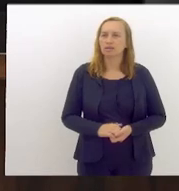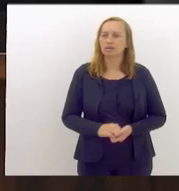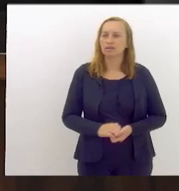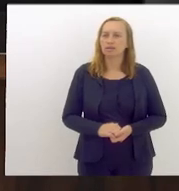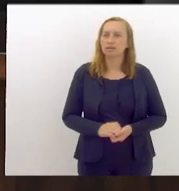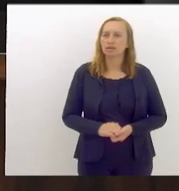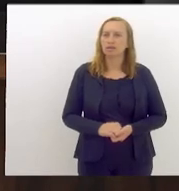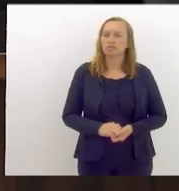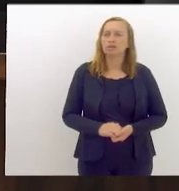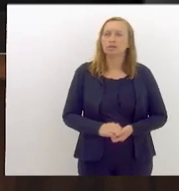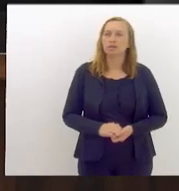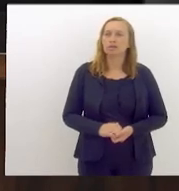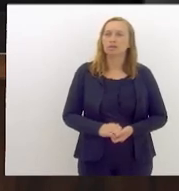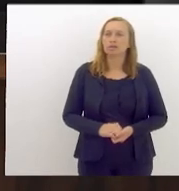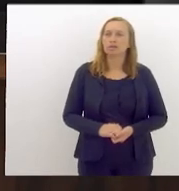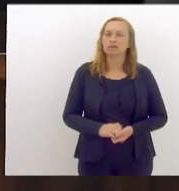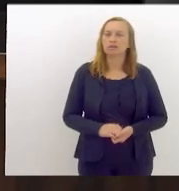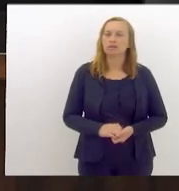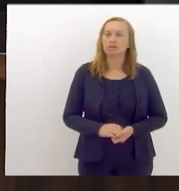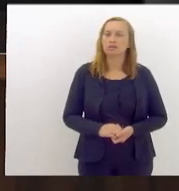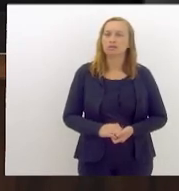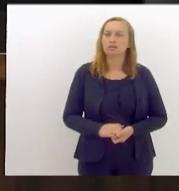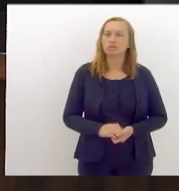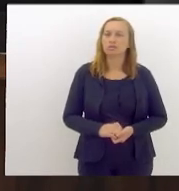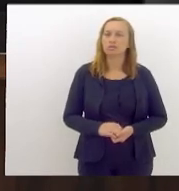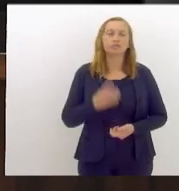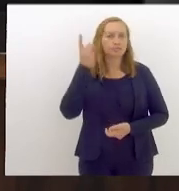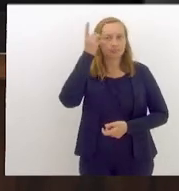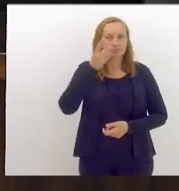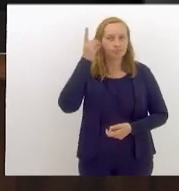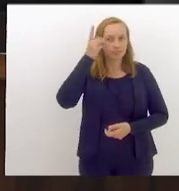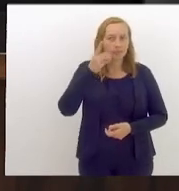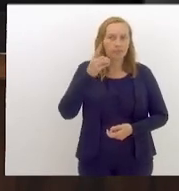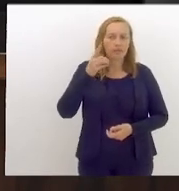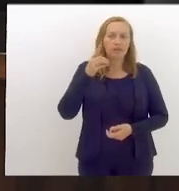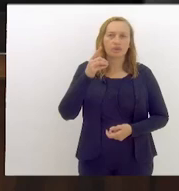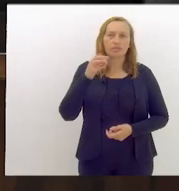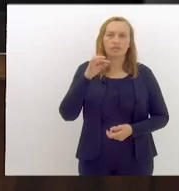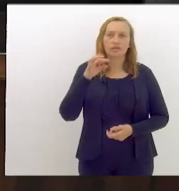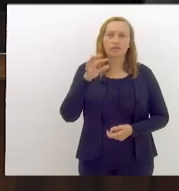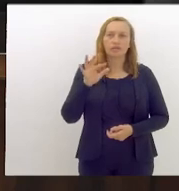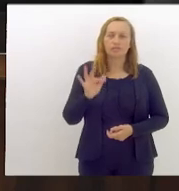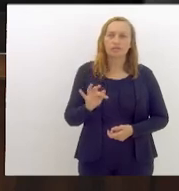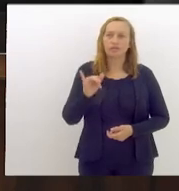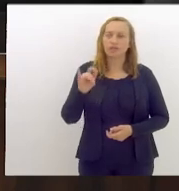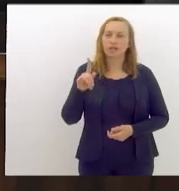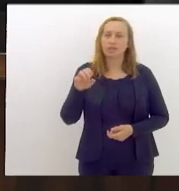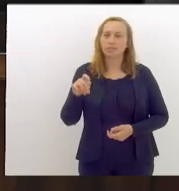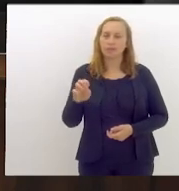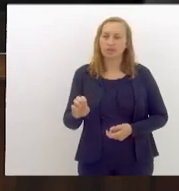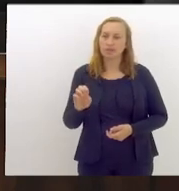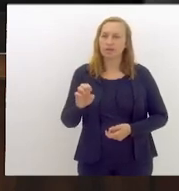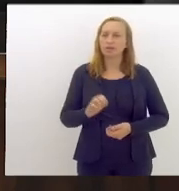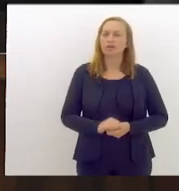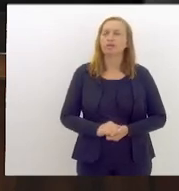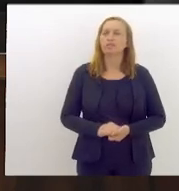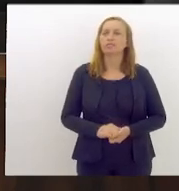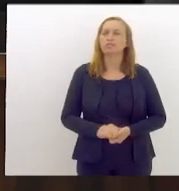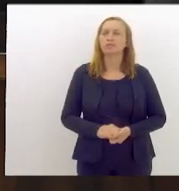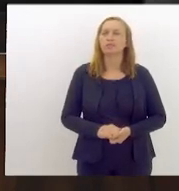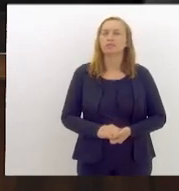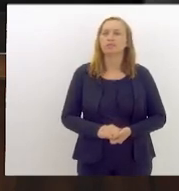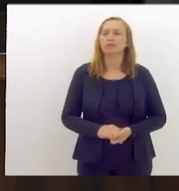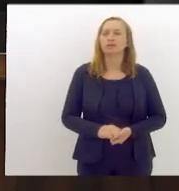deputada Franciane Mota Deputado Felipe Soares Deputado